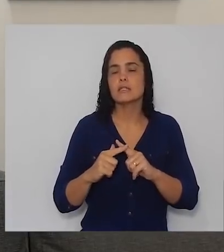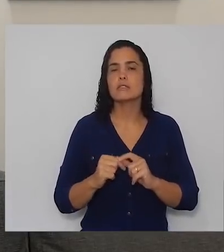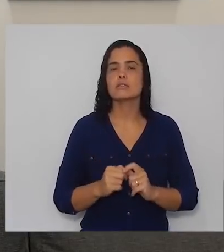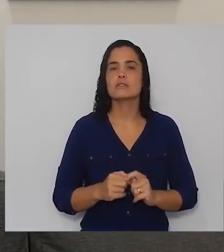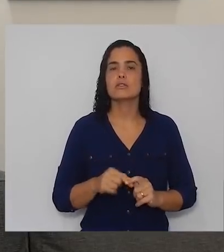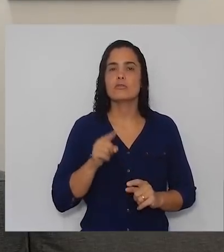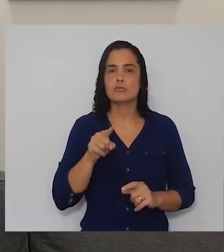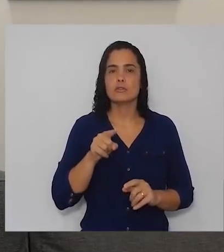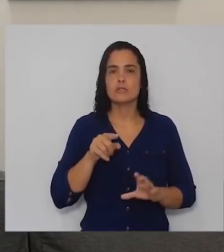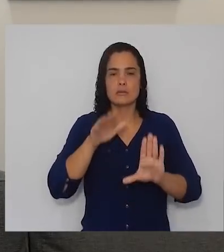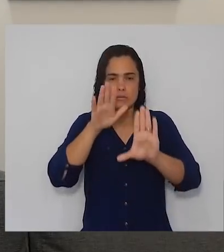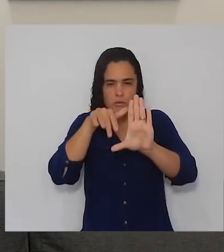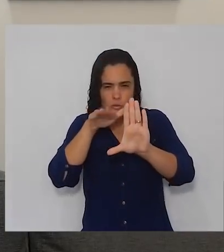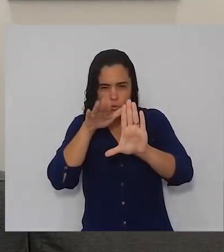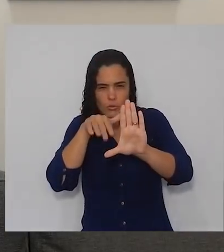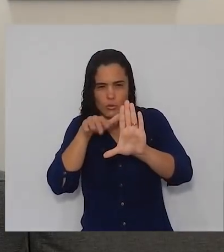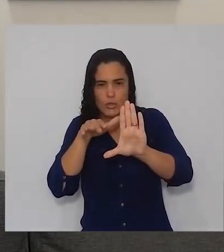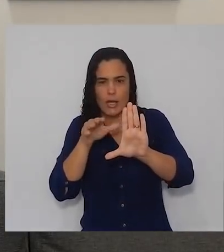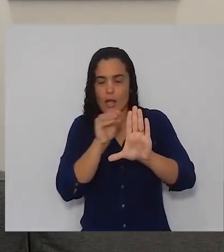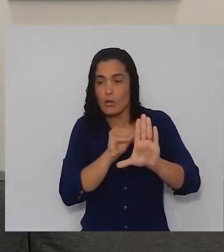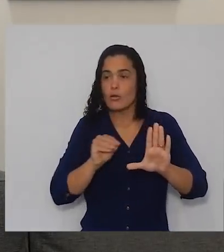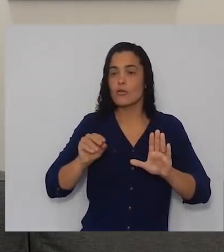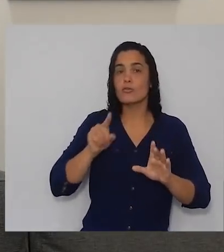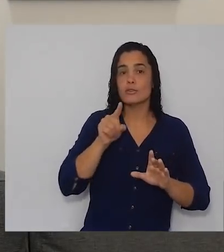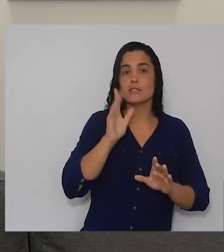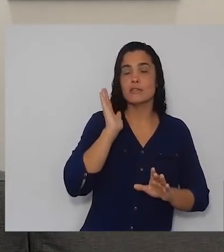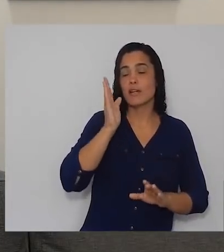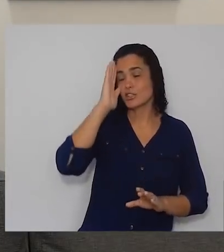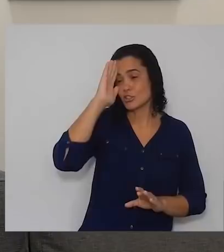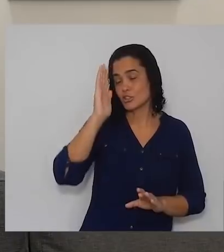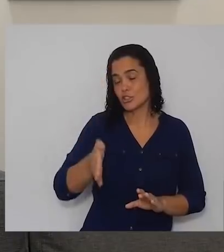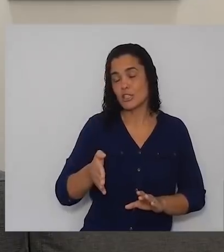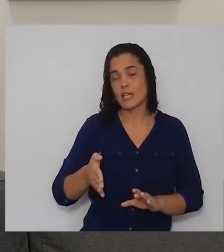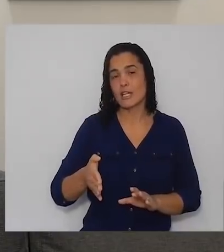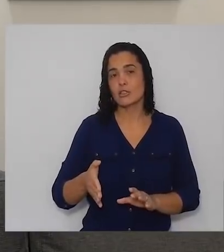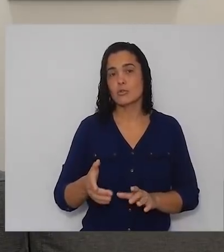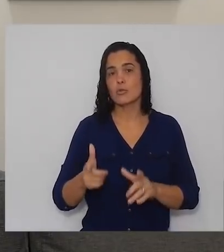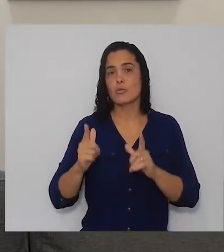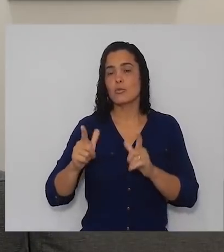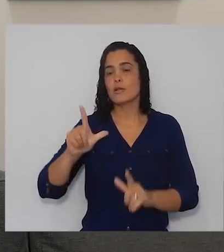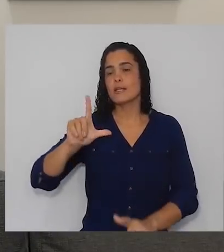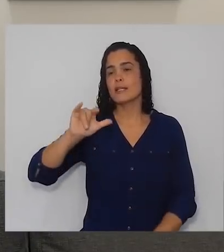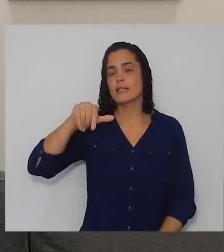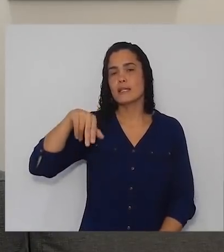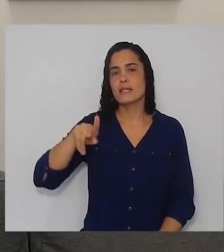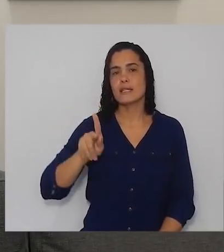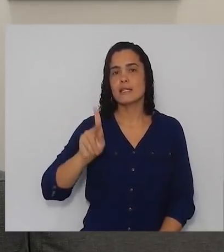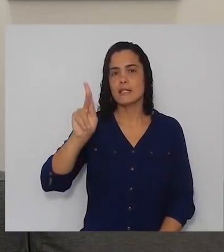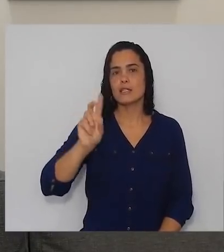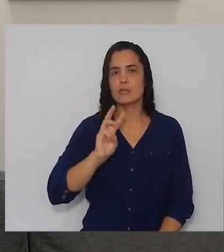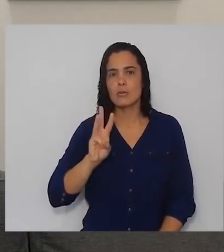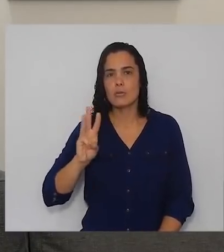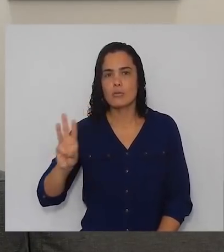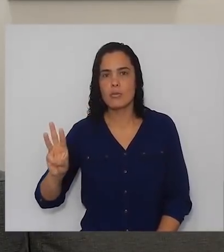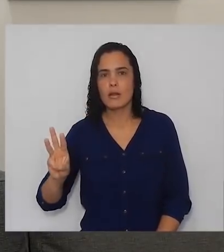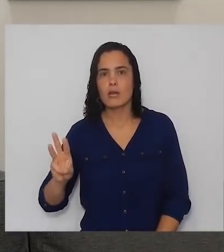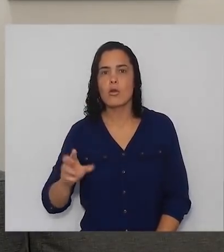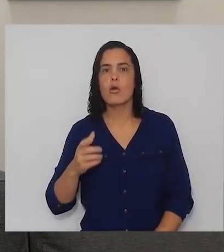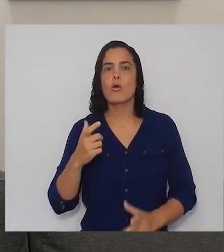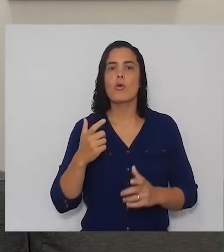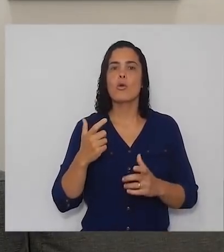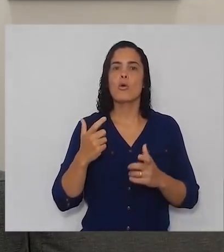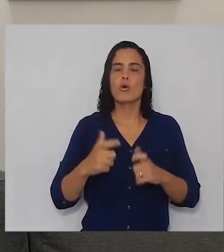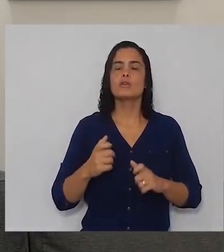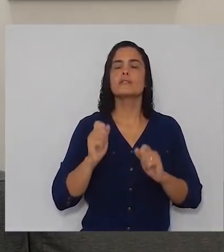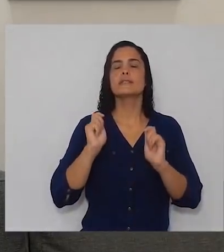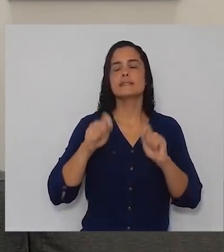QR Code aponta você para um link na internet onde você pode fazer a sua contribuição com boleto bancário ou cartão